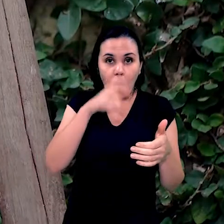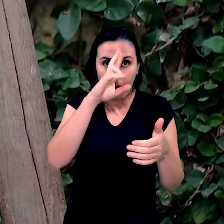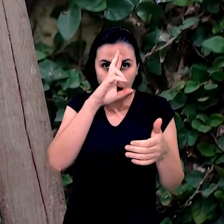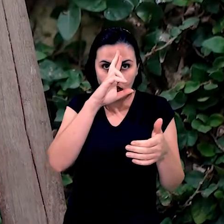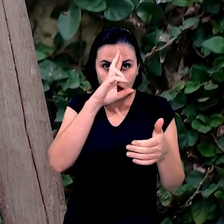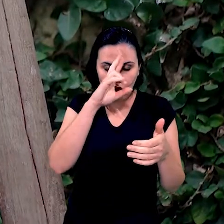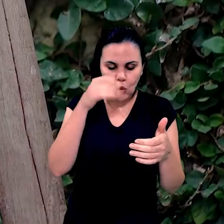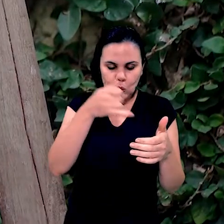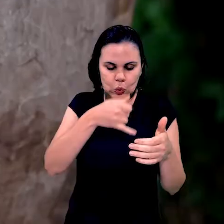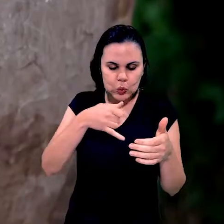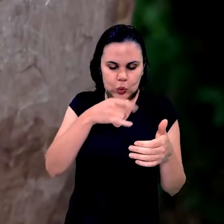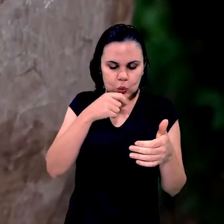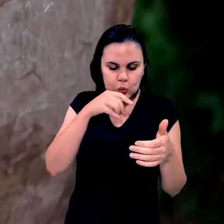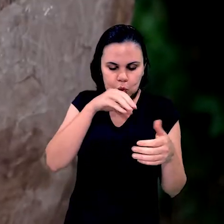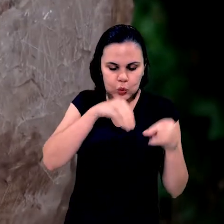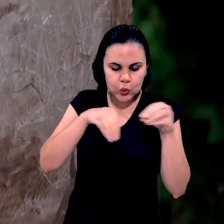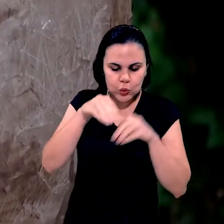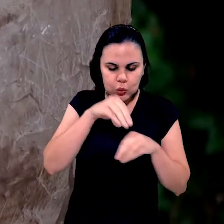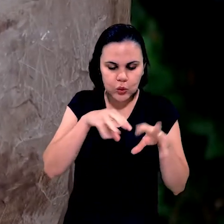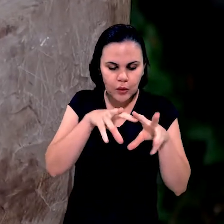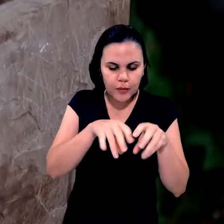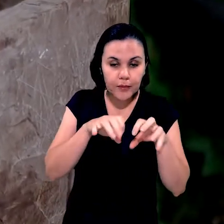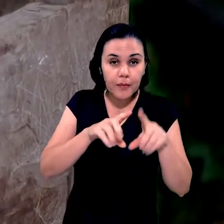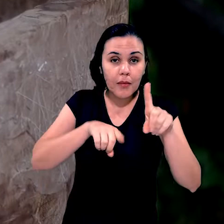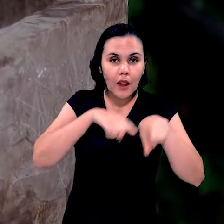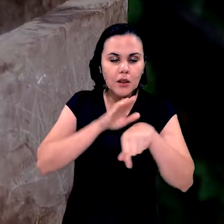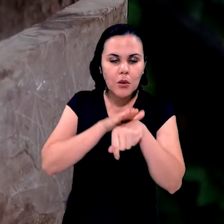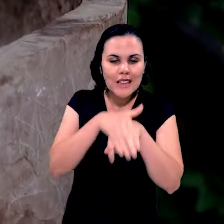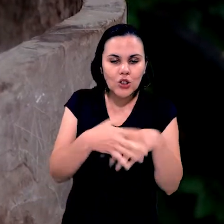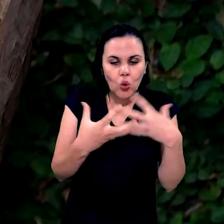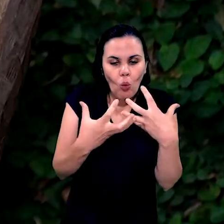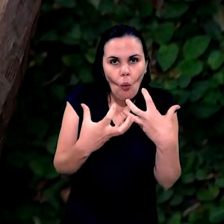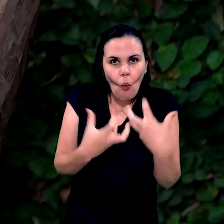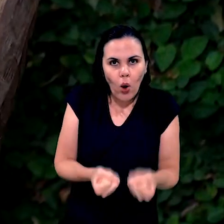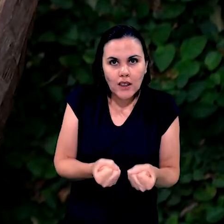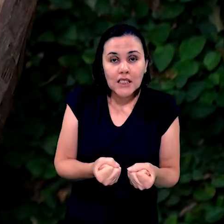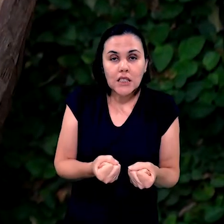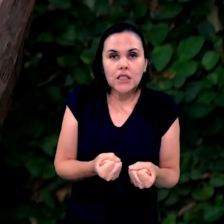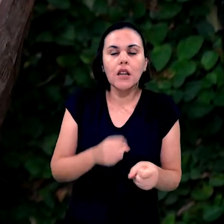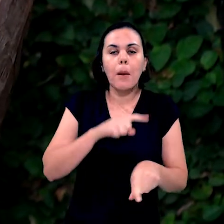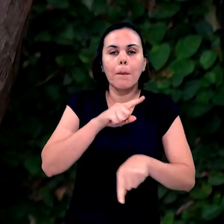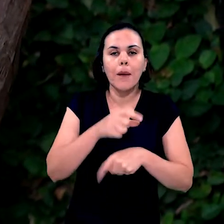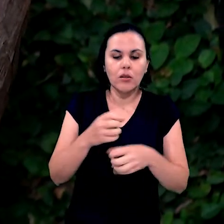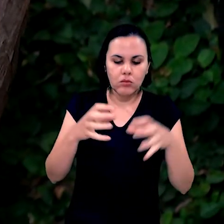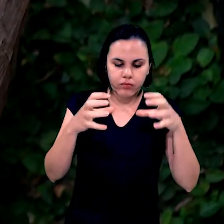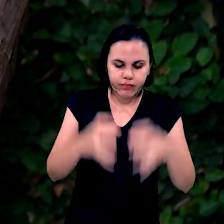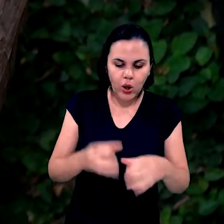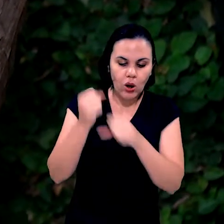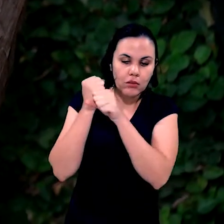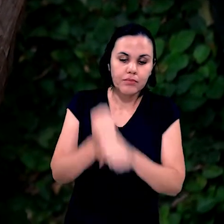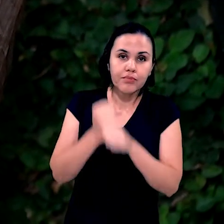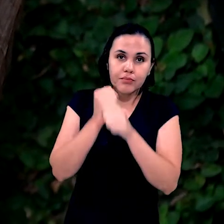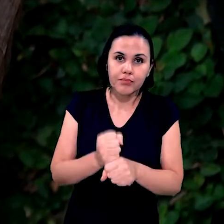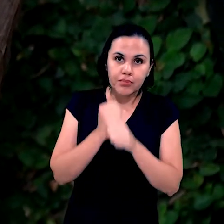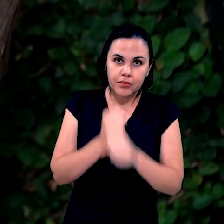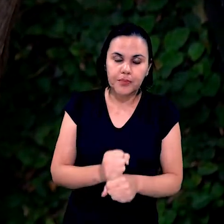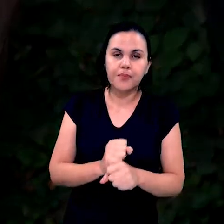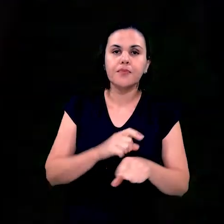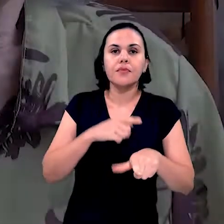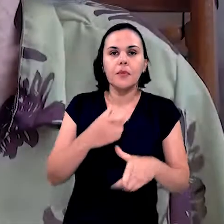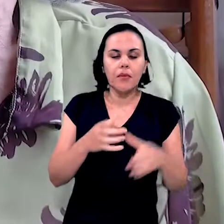ao meio-dia, para ele até de noite estar seco, o arroz, para ser socado,